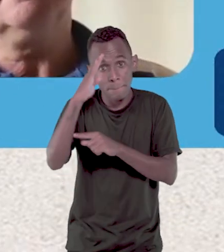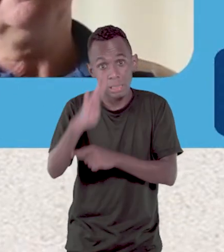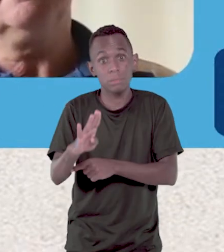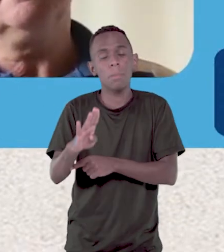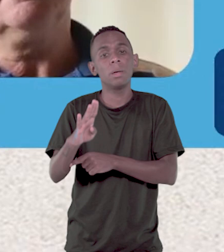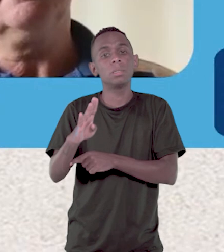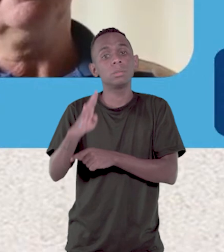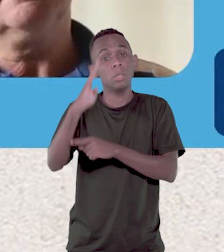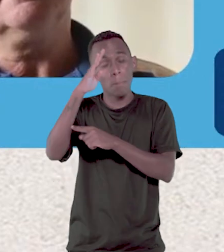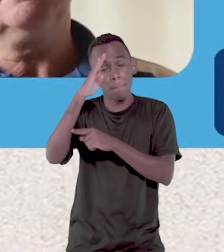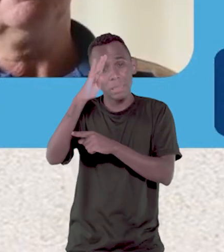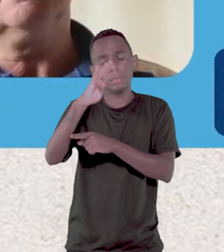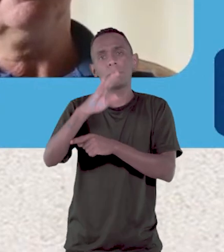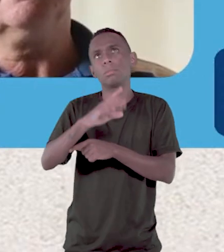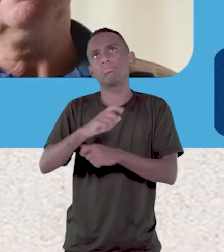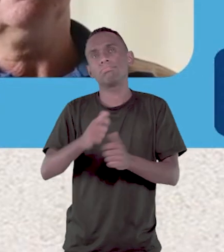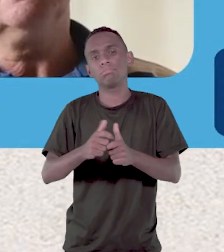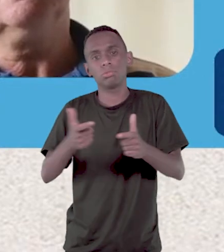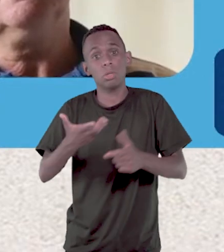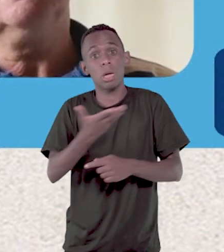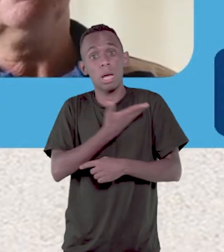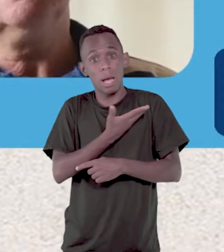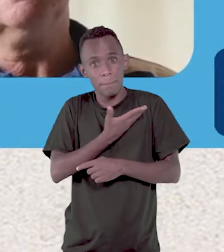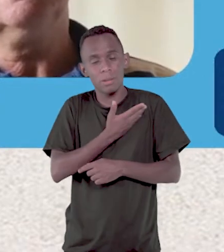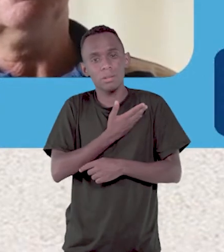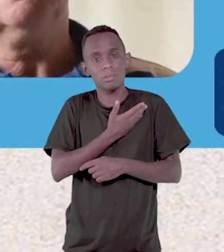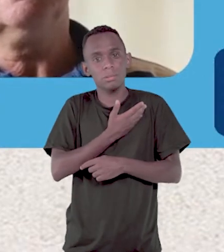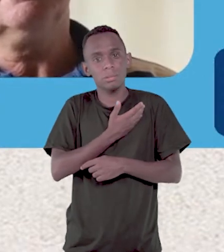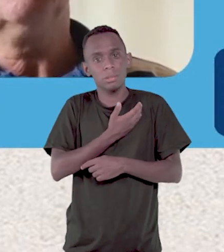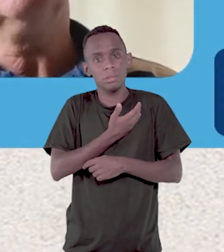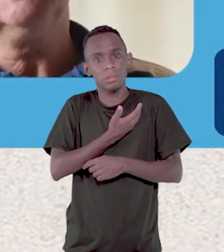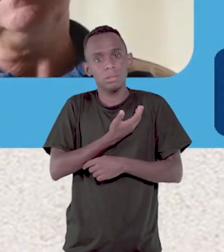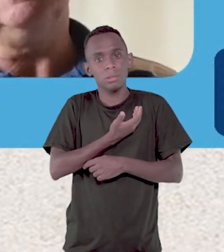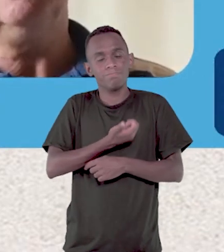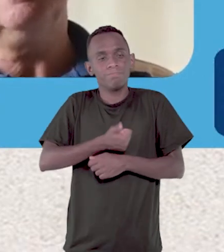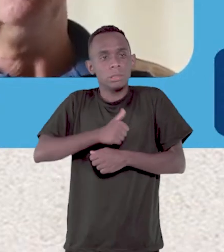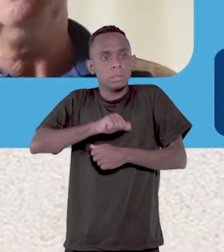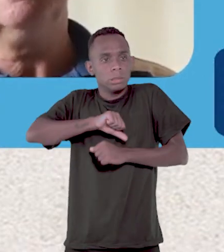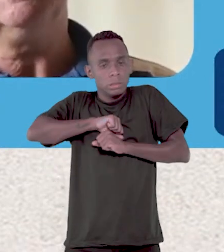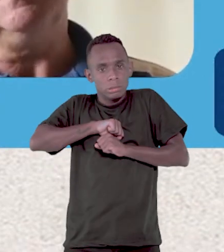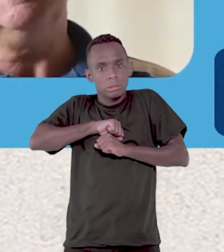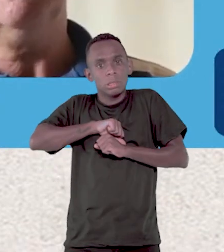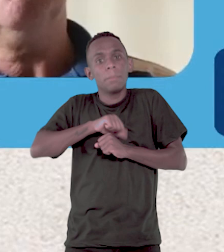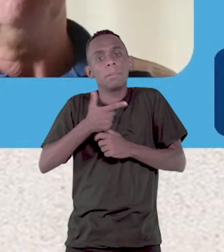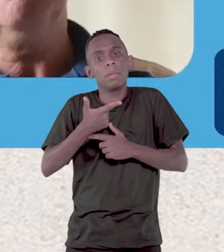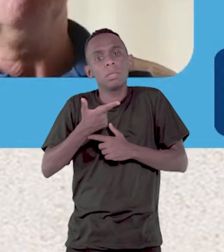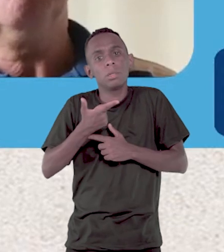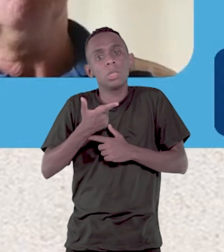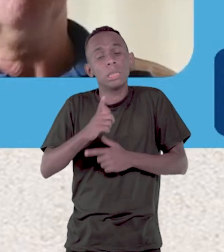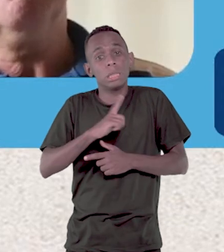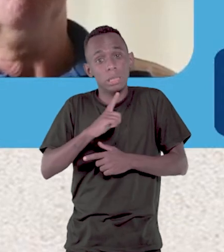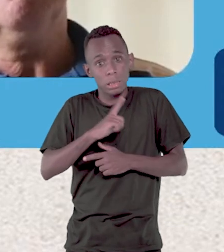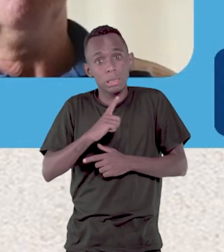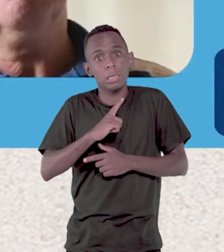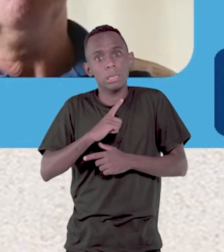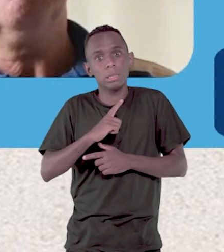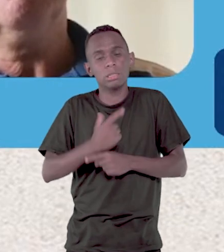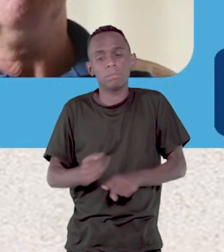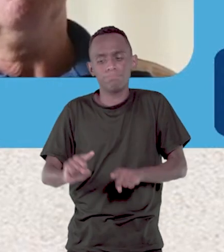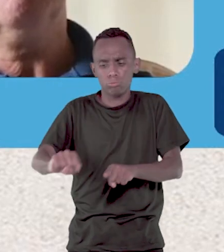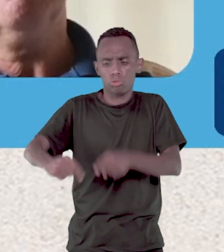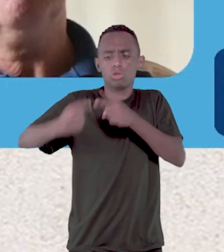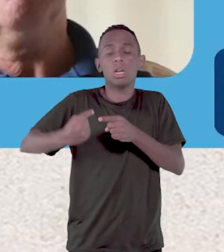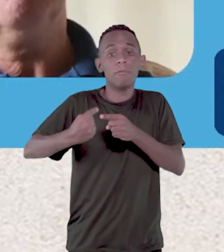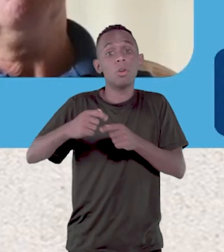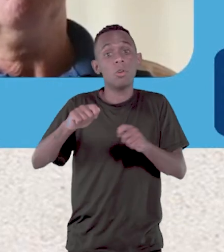principalmente tantos e tantos amigos que, infelizmente, estão deprimidos. Você conhece a história, né? E a gente tem agora essa